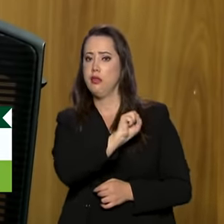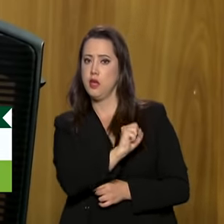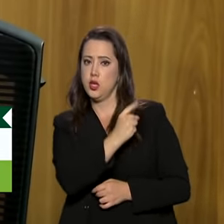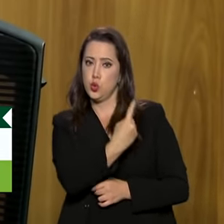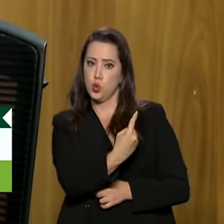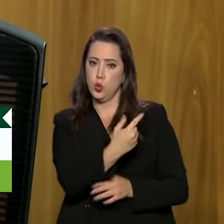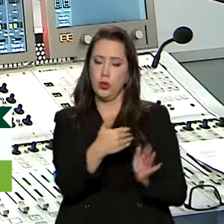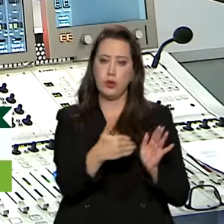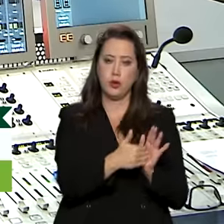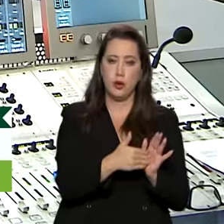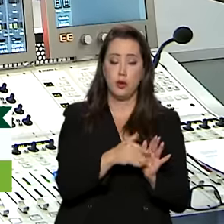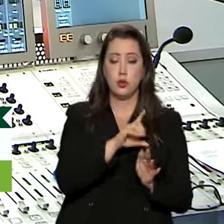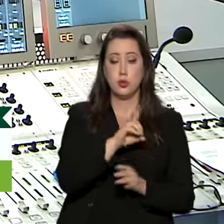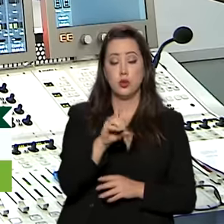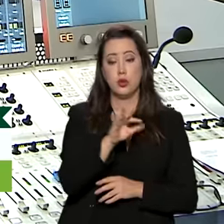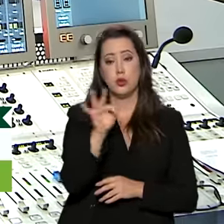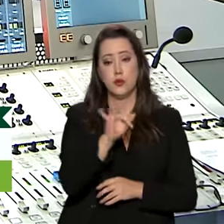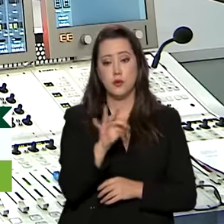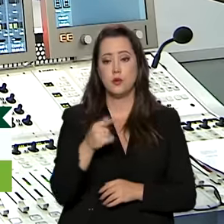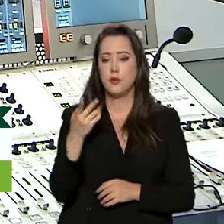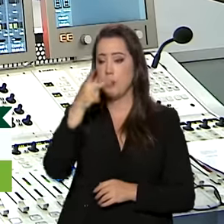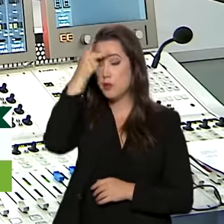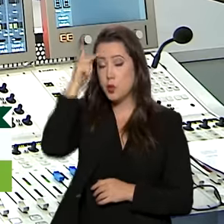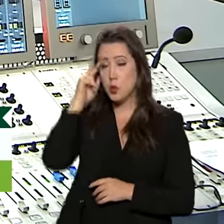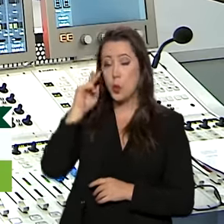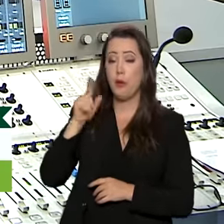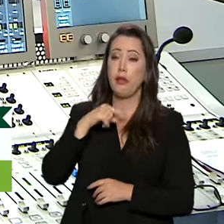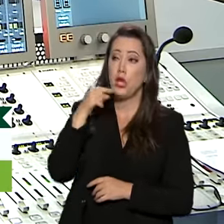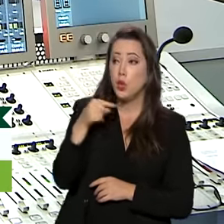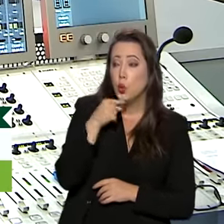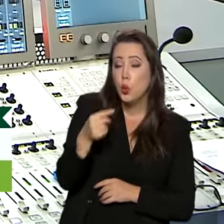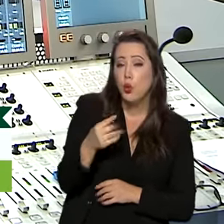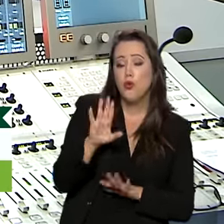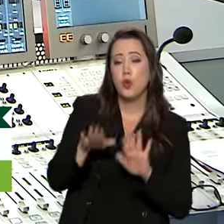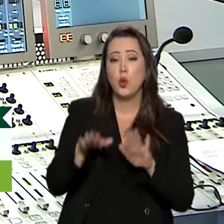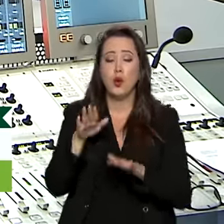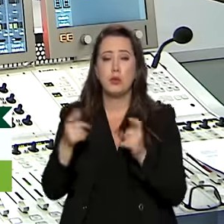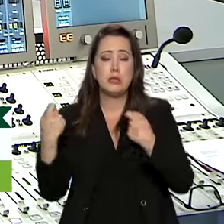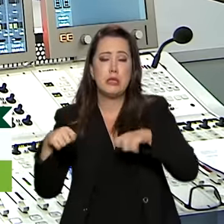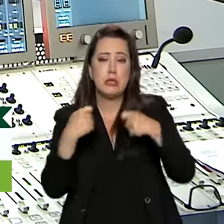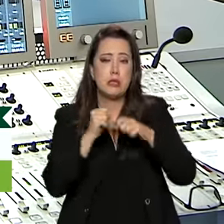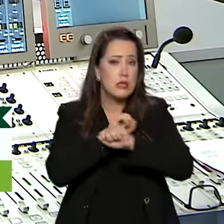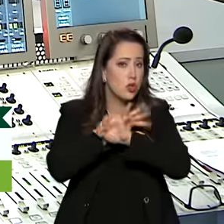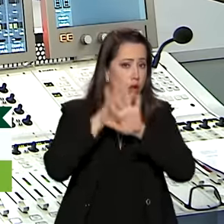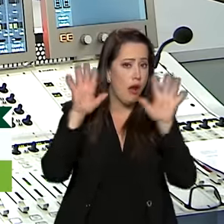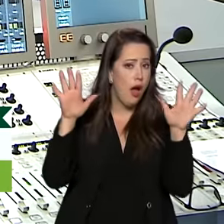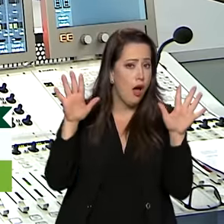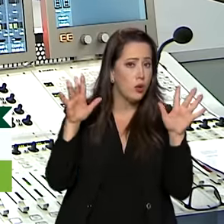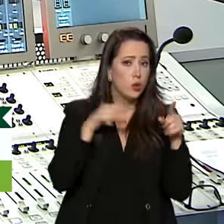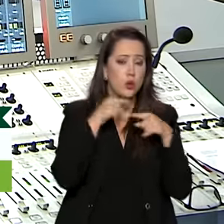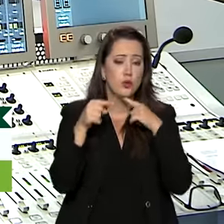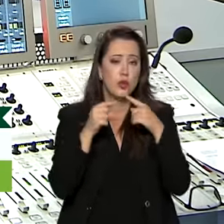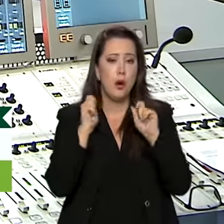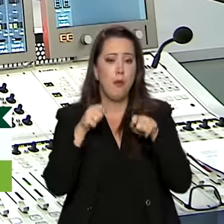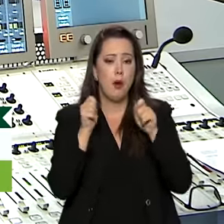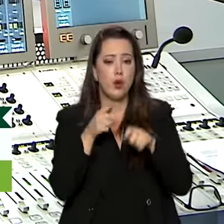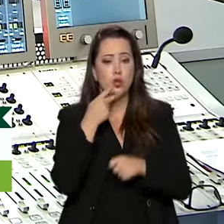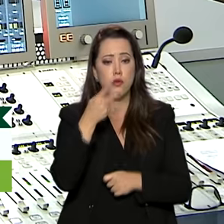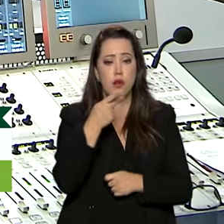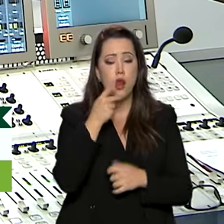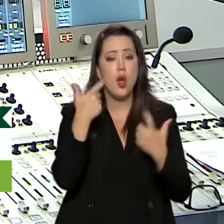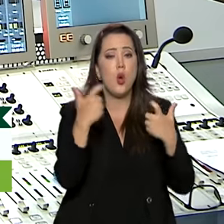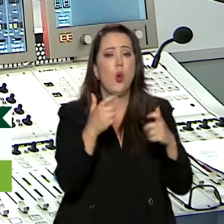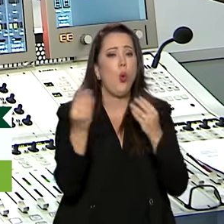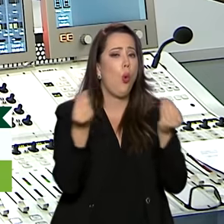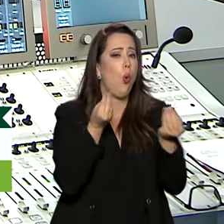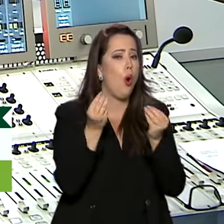com presentes muitos assuntos mais para quem tem alguma dúvida ou ainda precisa de mais esclarecimentos se eu pode relembrar que